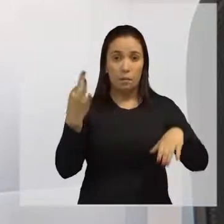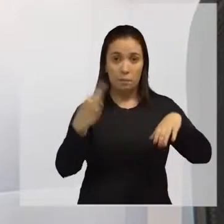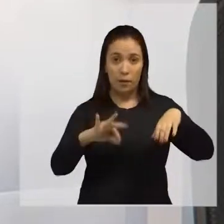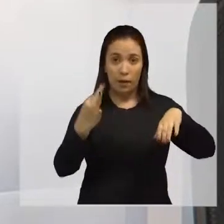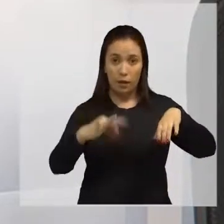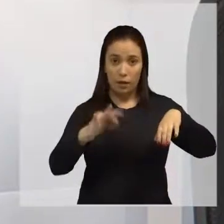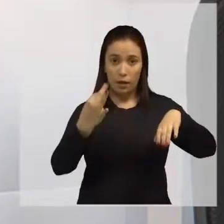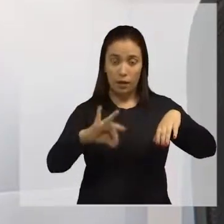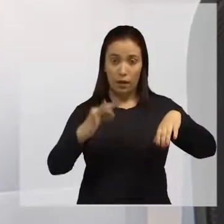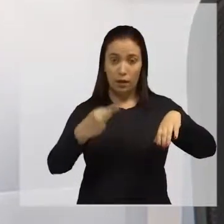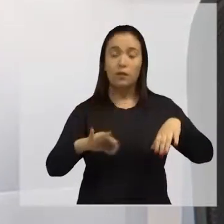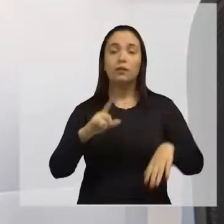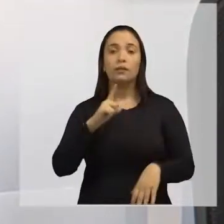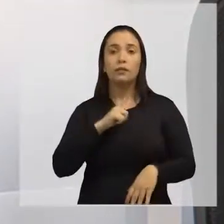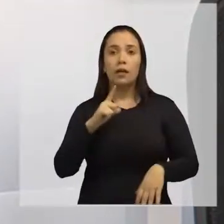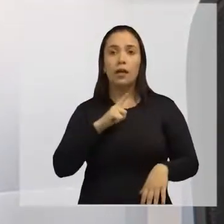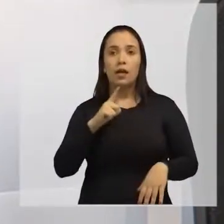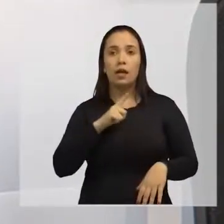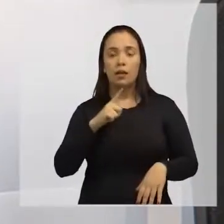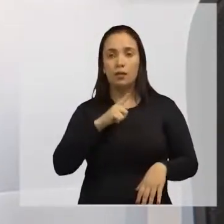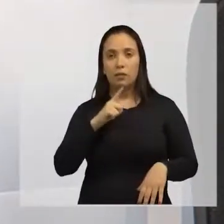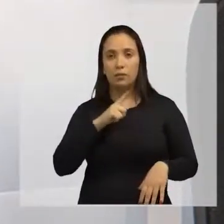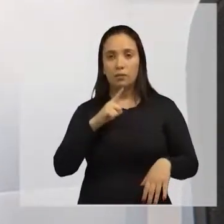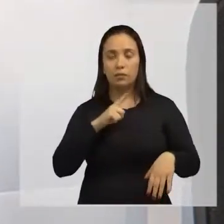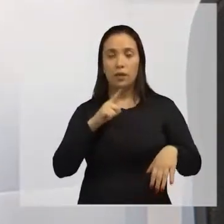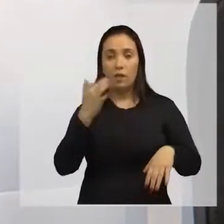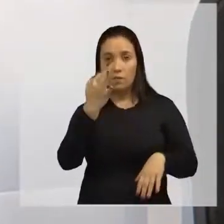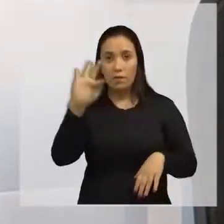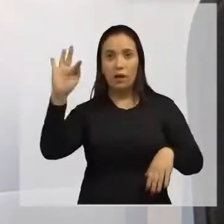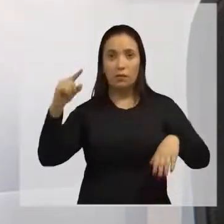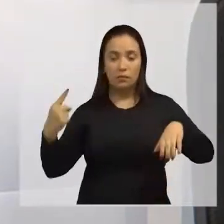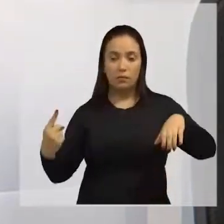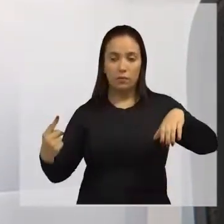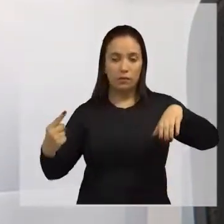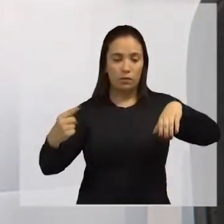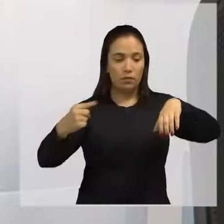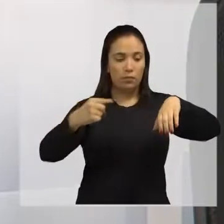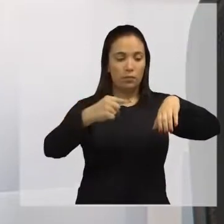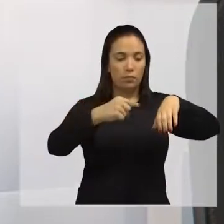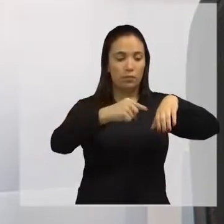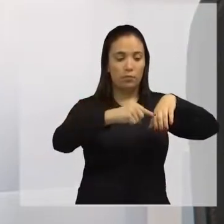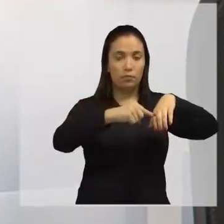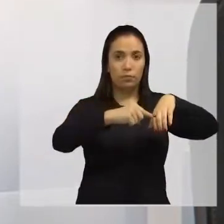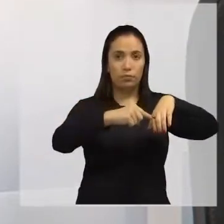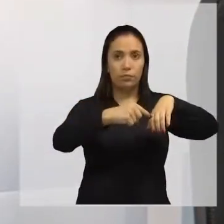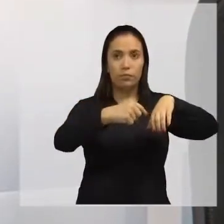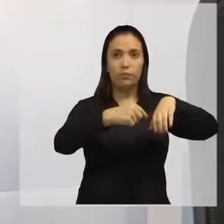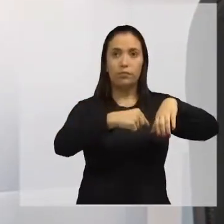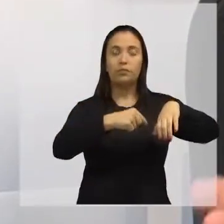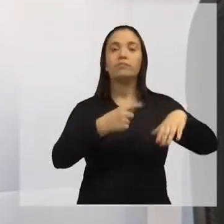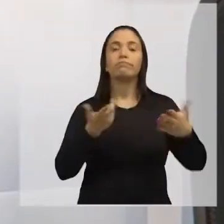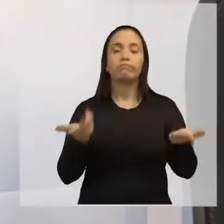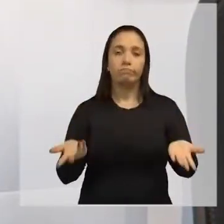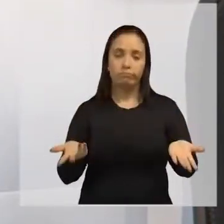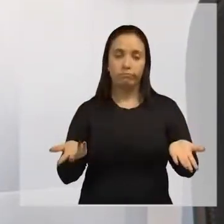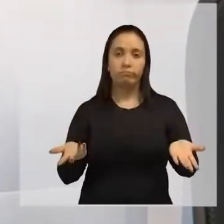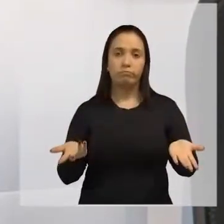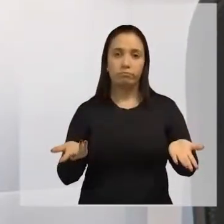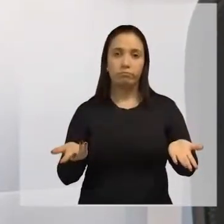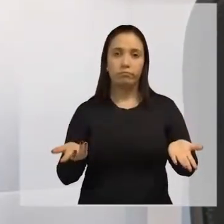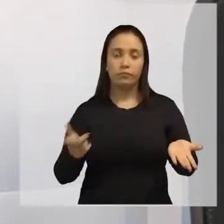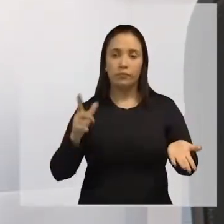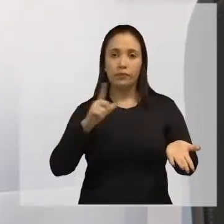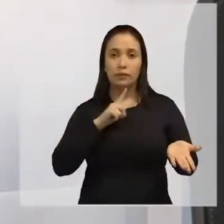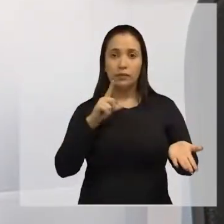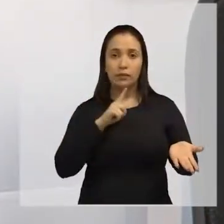uma batida que o cara da França bateu na trave, bateu nas costas do Carlos e entrou. Quer dizer, era aquele dia, era o dia... O goleiro era o Carlos.